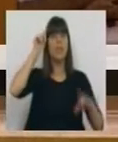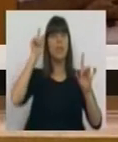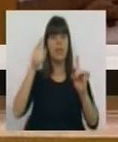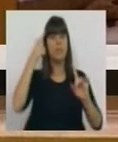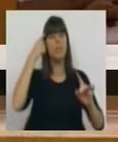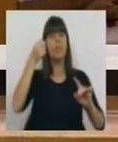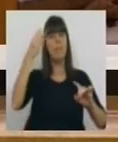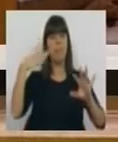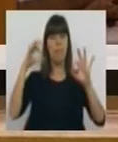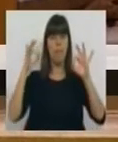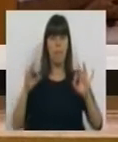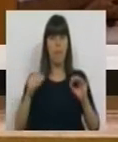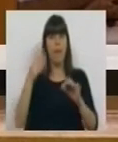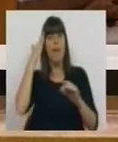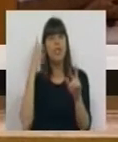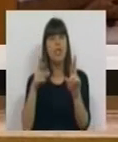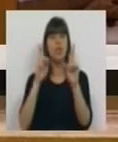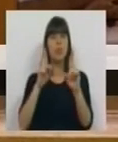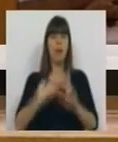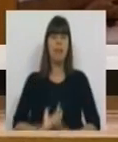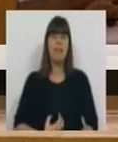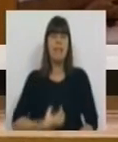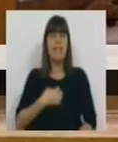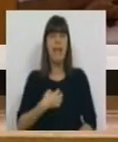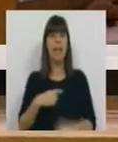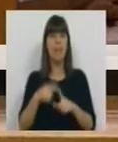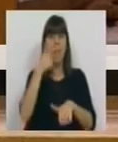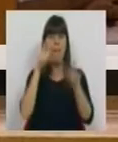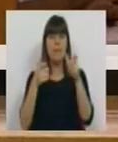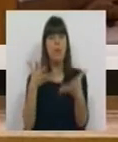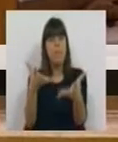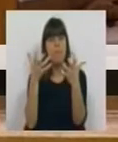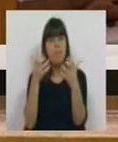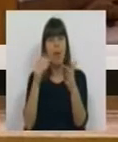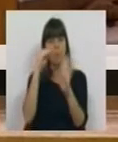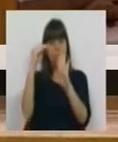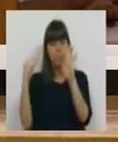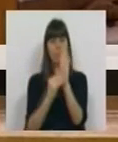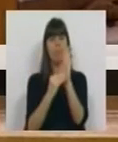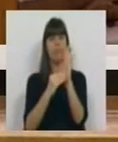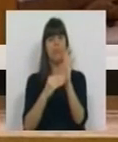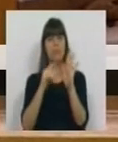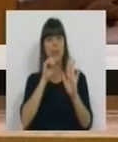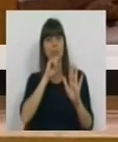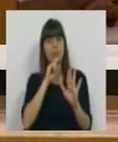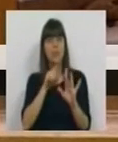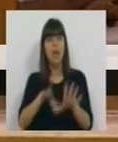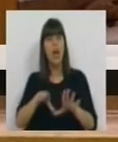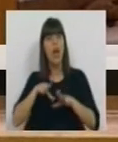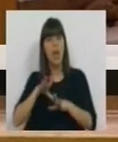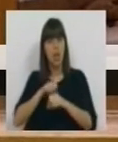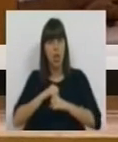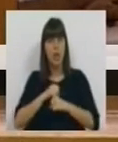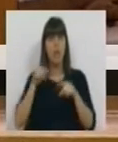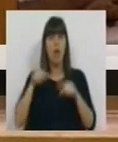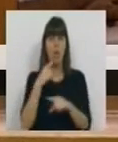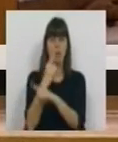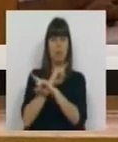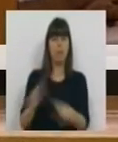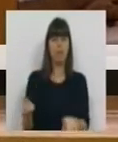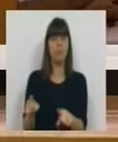as compreensíveis expectativas e sentimentos dos que pretendem ver consagrada a possibilidade de adoção que hoje lhes